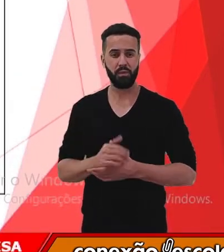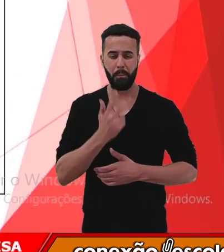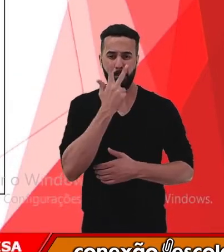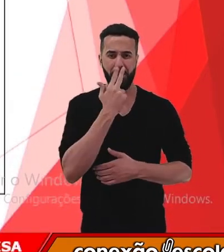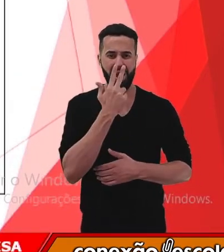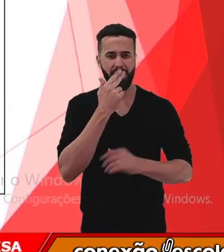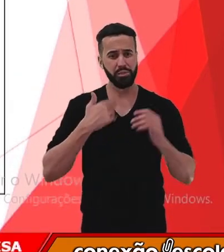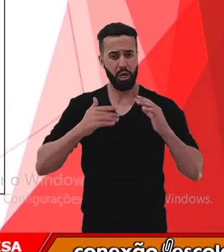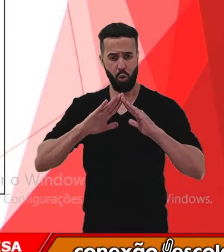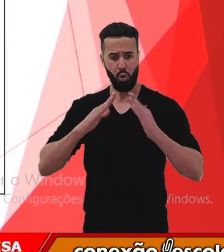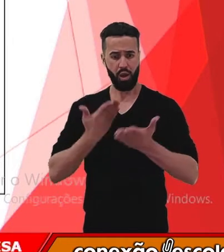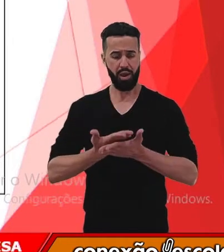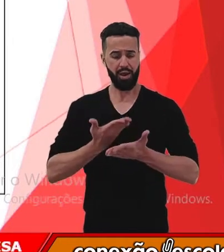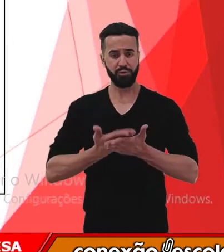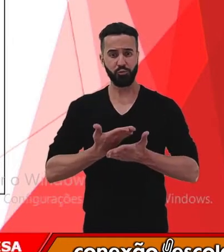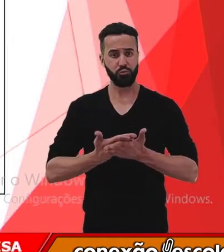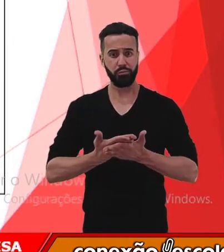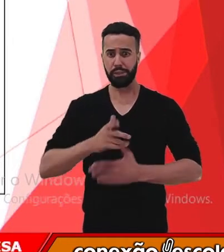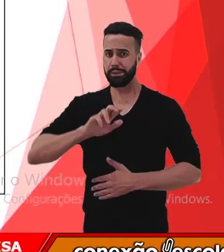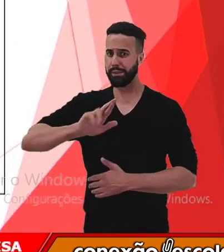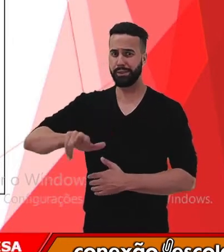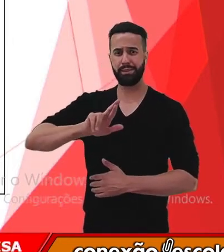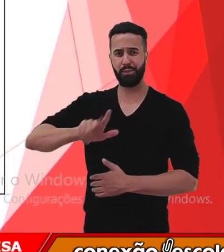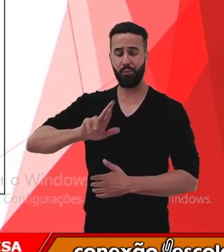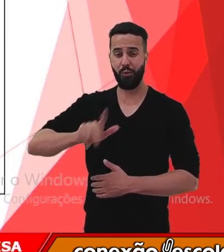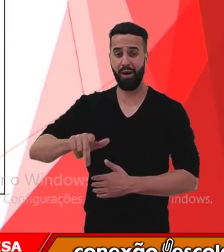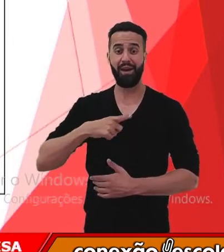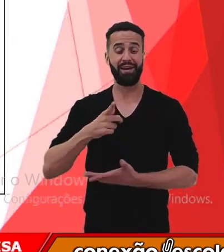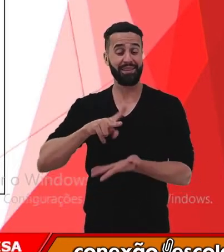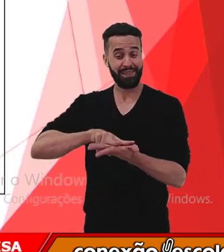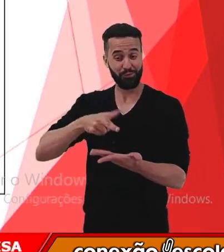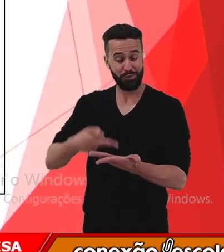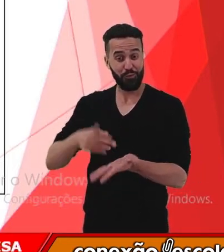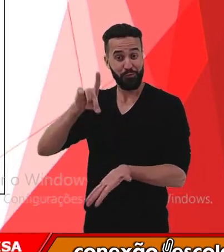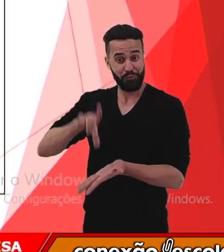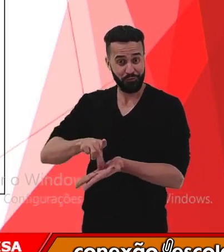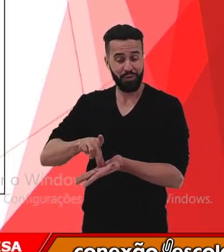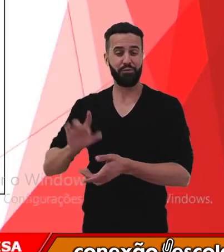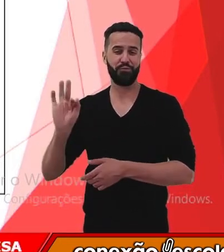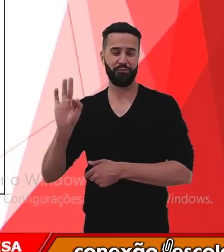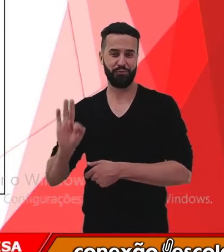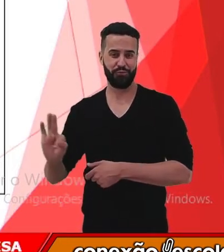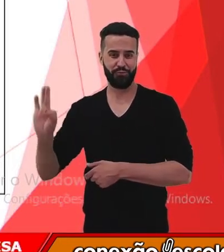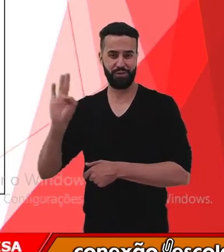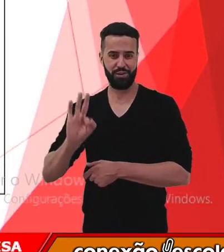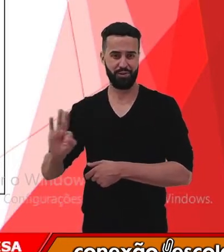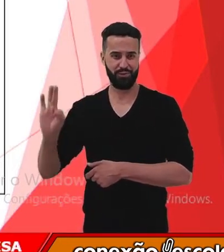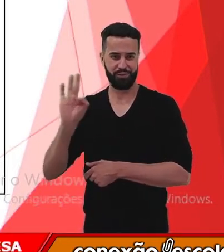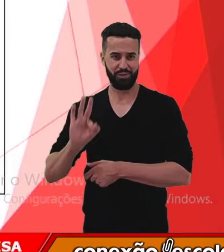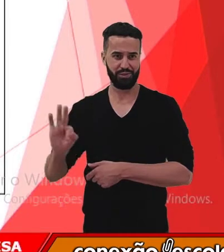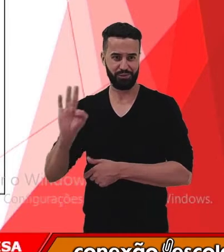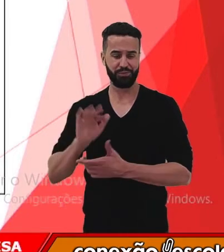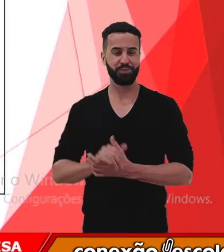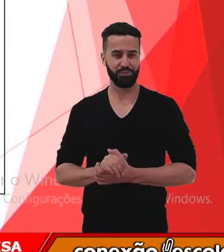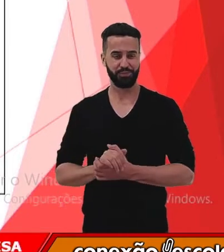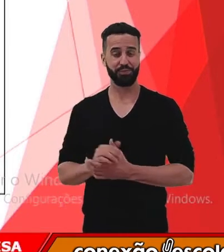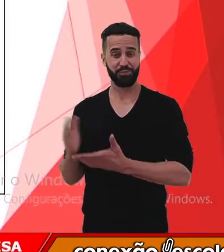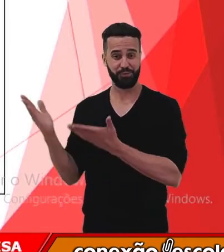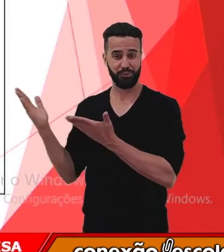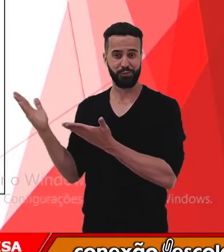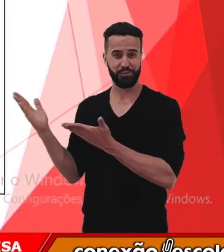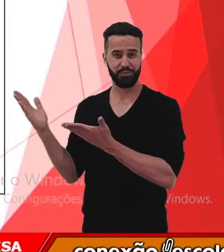palavra colégio, mas a tradução é faculdade. Observe aí a library, a